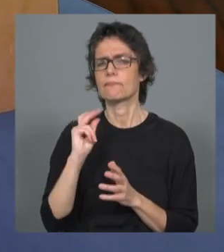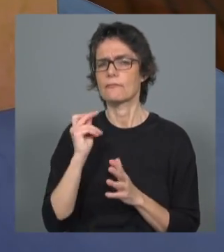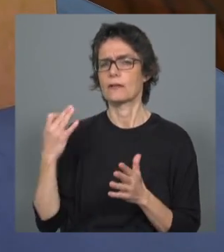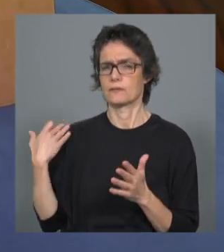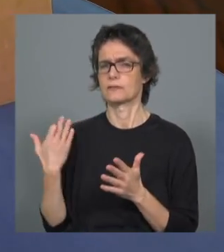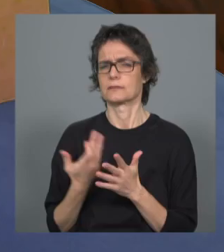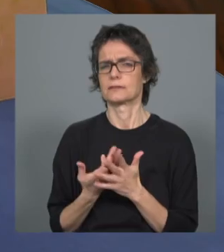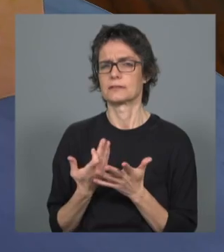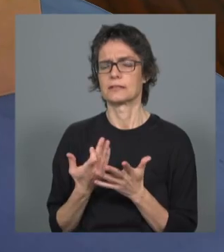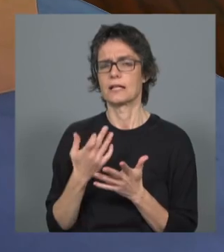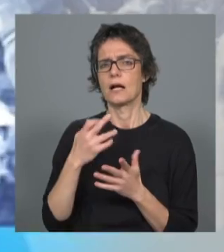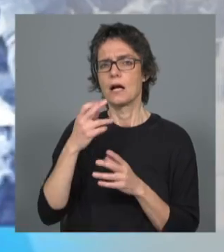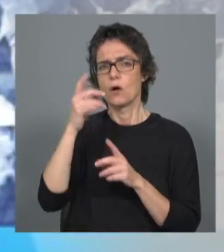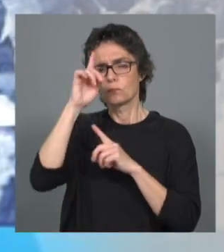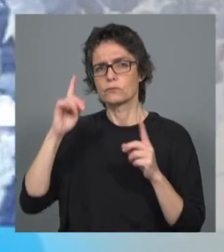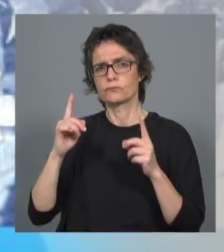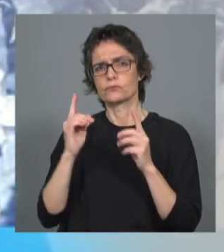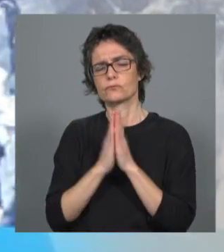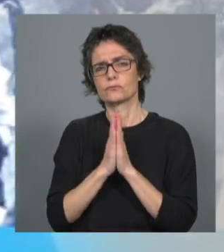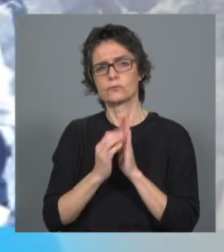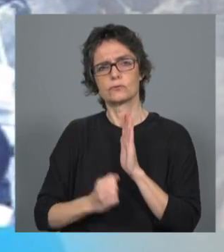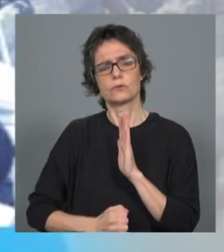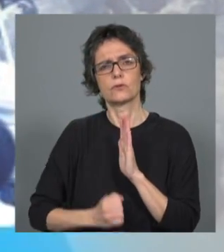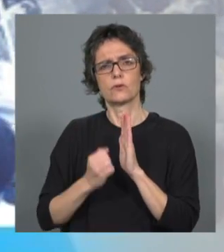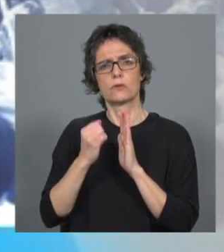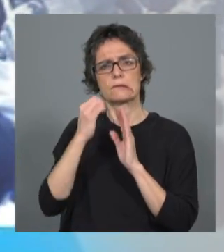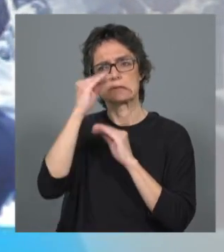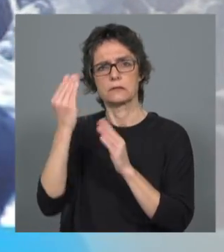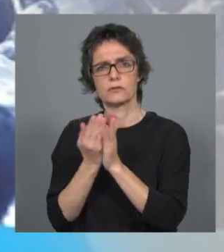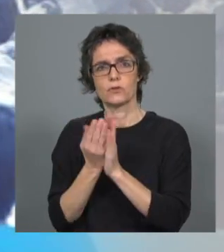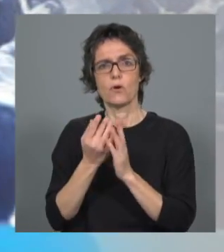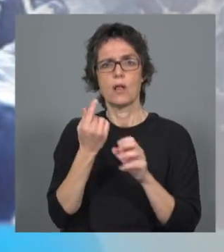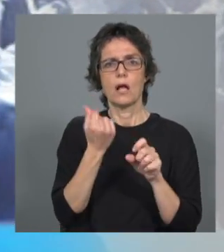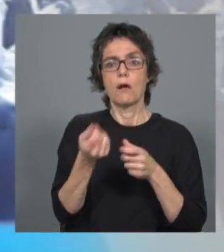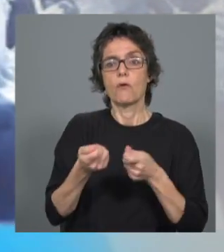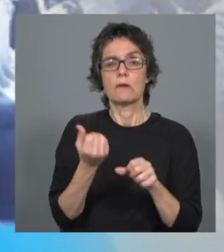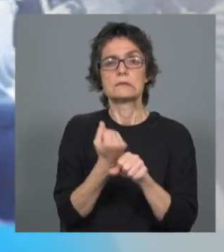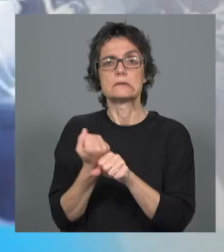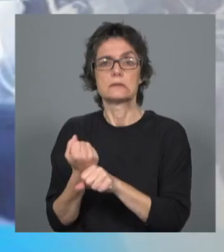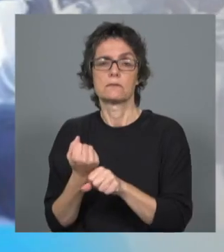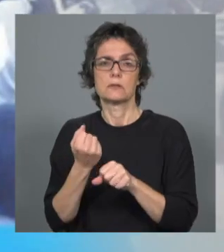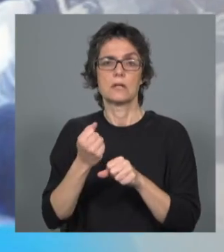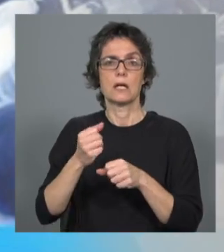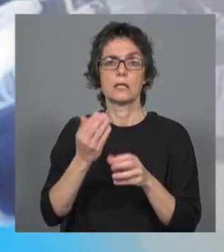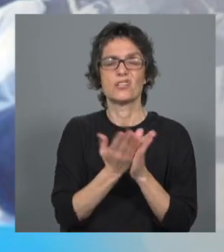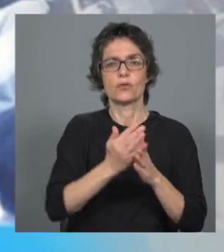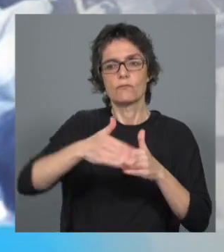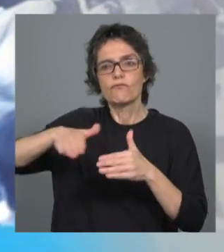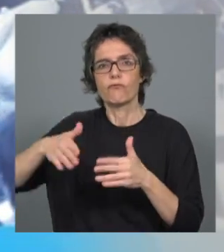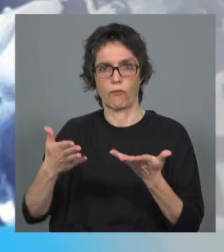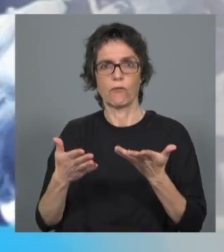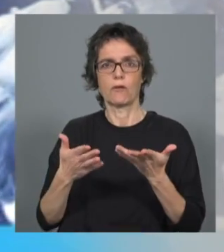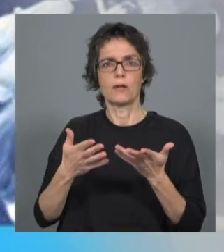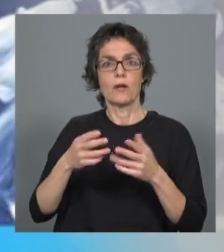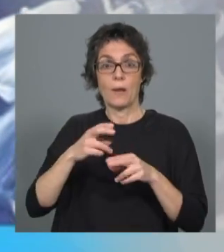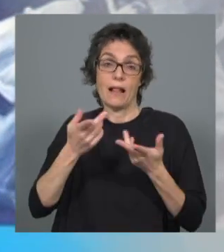de Educação Moral e Religiosa Católica, que é as atividades fora do espaço escolar. É uma disciplina conhecida por sair da escola, por ir